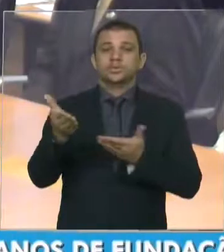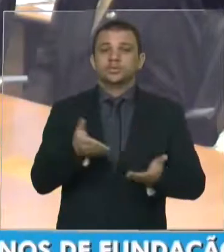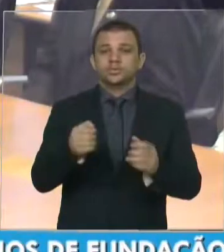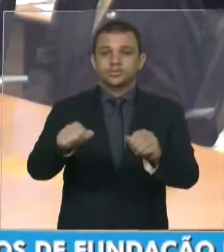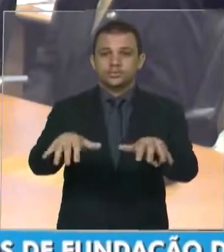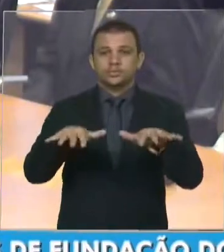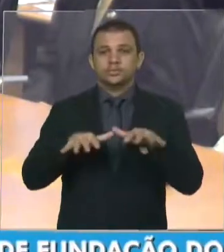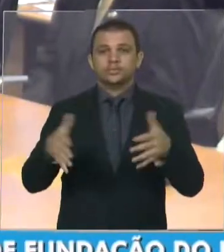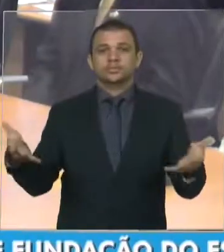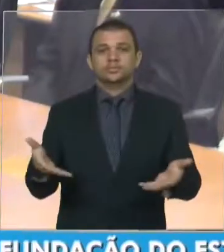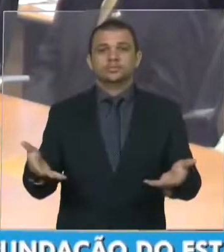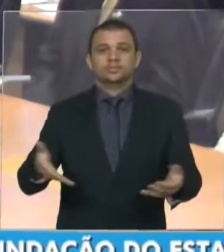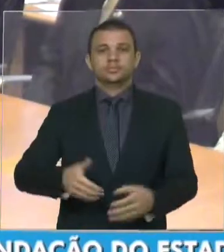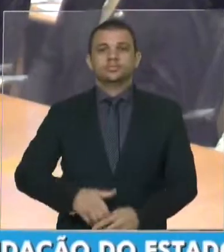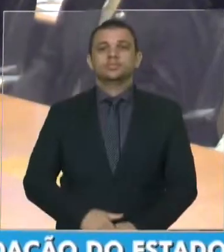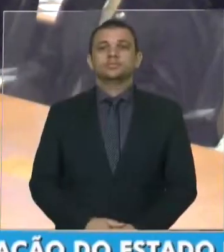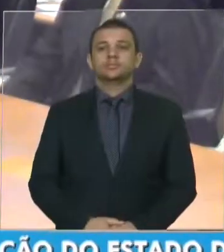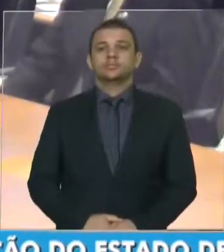sessão.